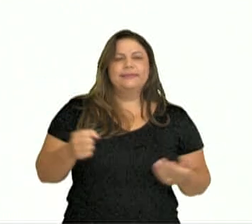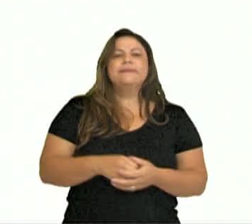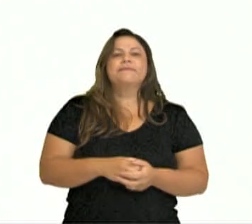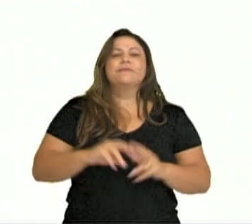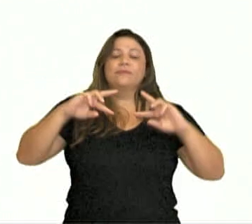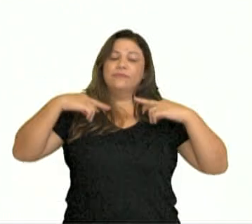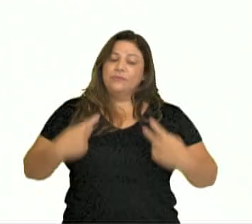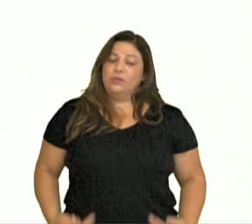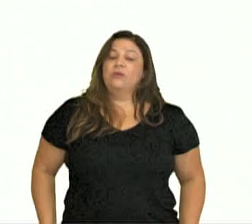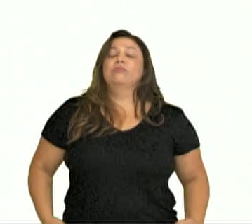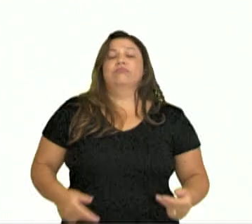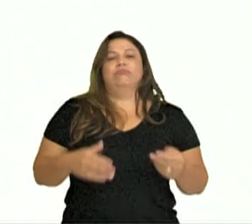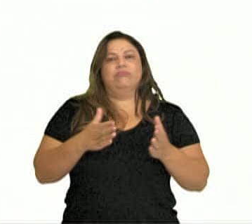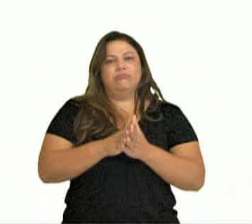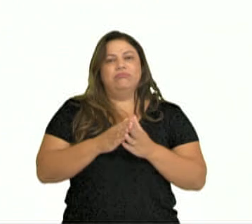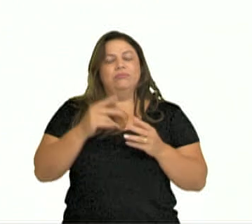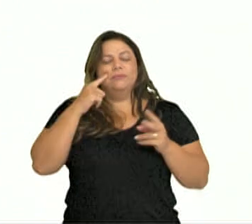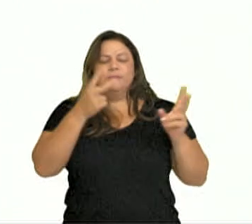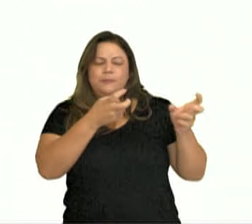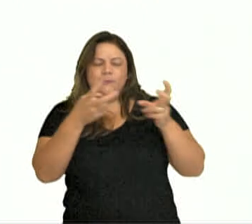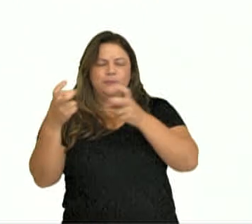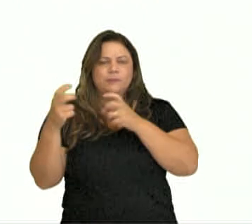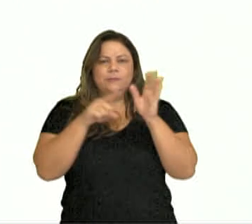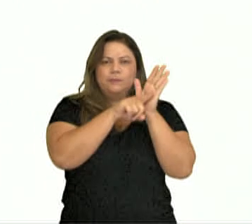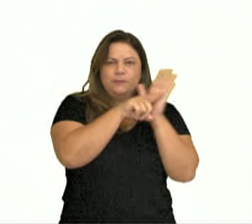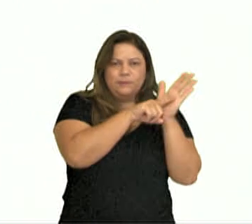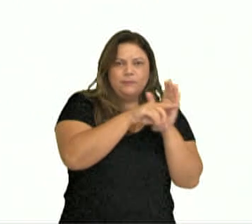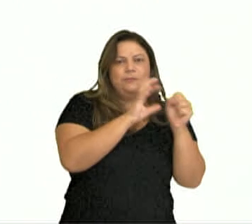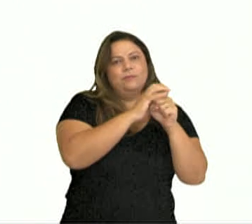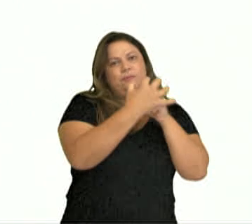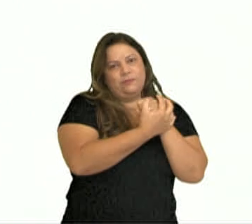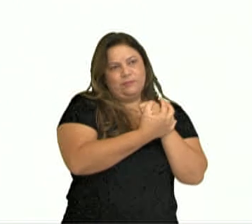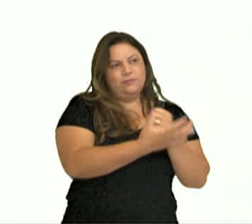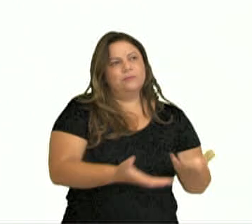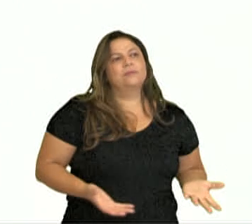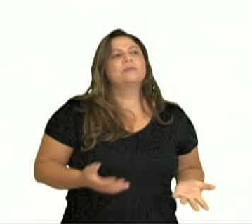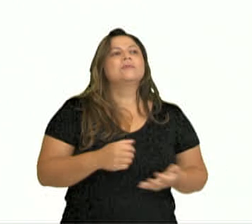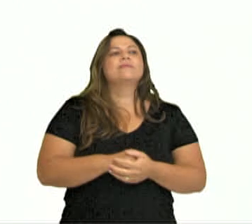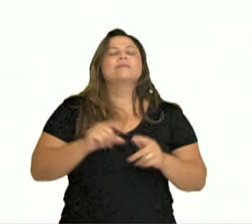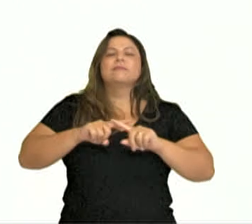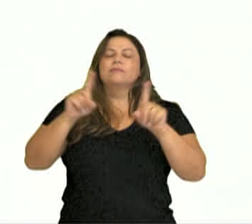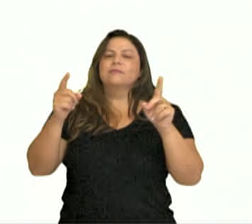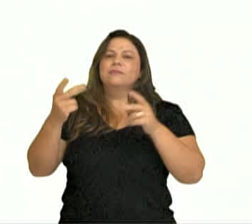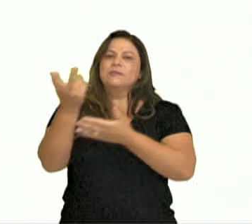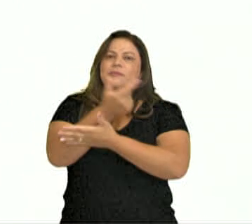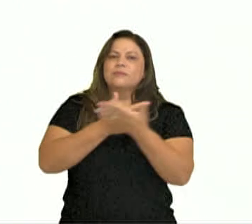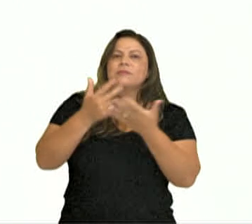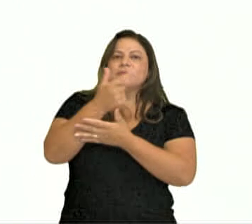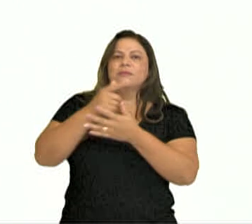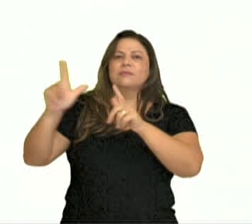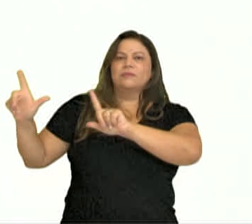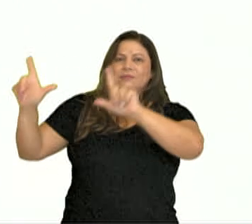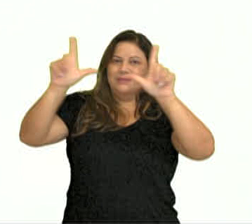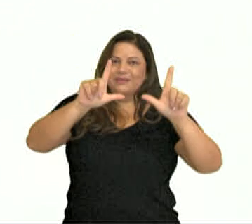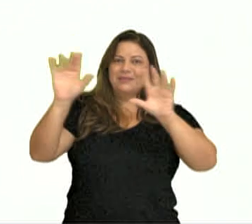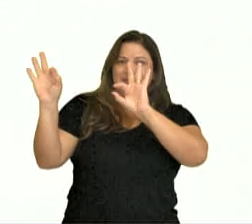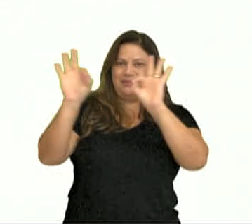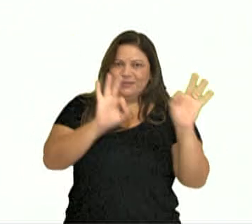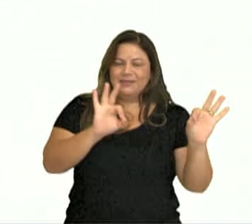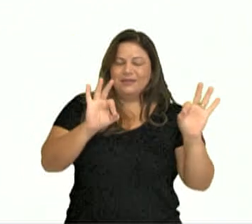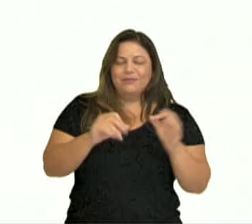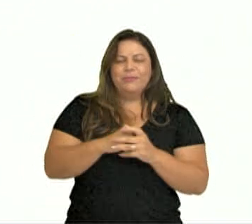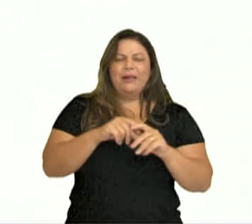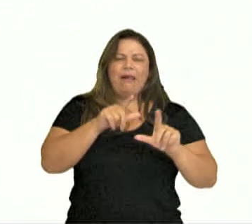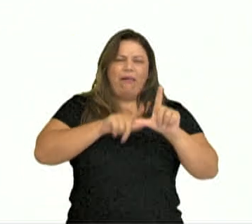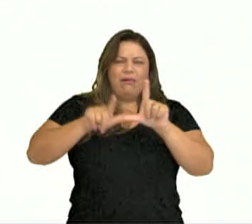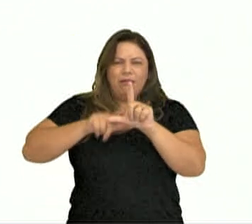mais fácil sequenciar o do Covid-19. Aqui mostrando, gente, tá? Esse desenho, apesar de tá um monte de letrinha pequenininha, às